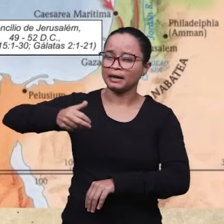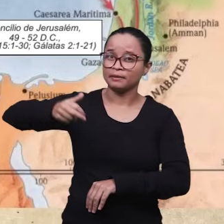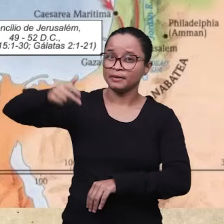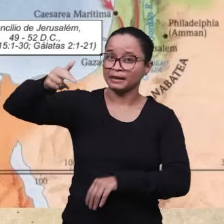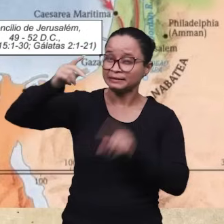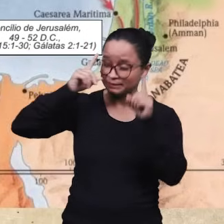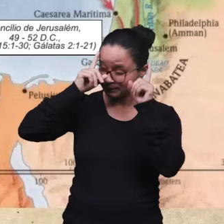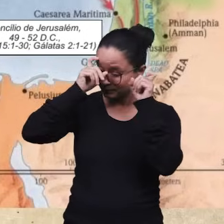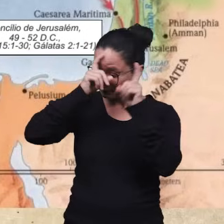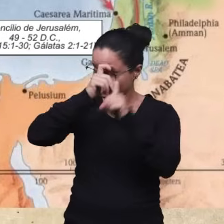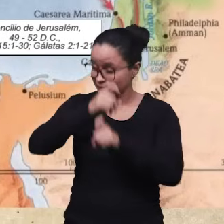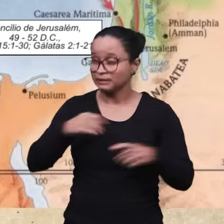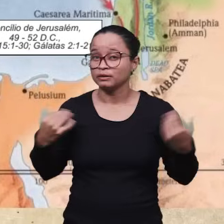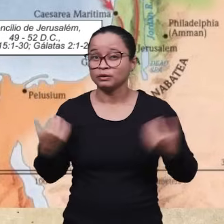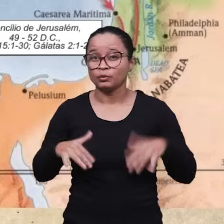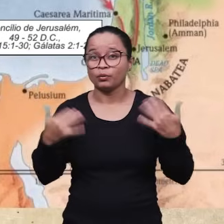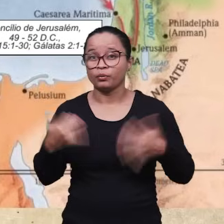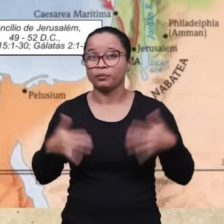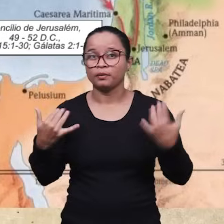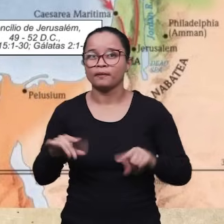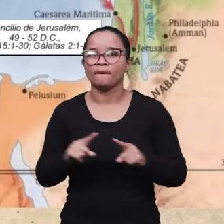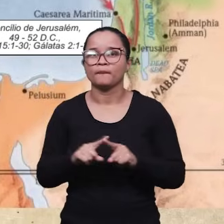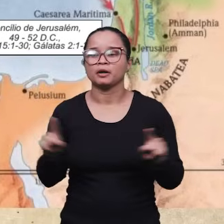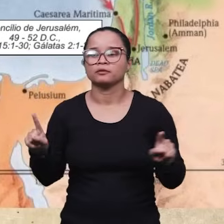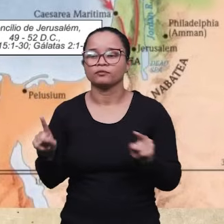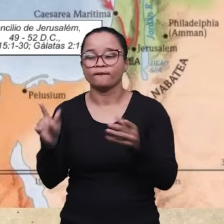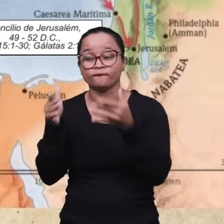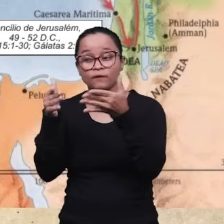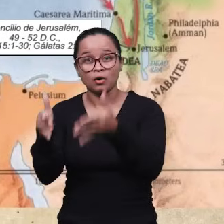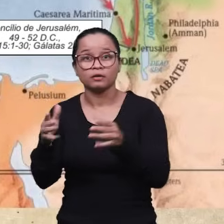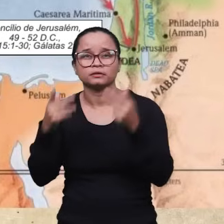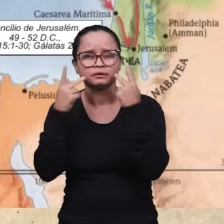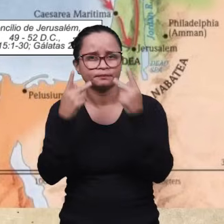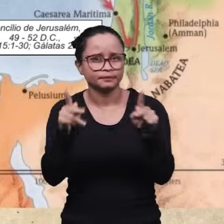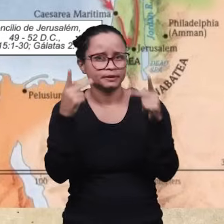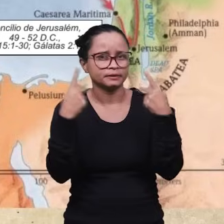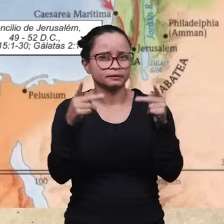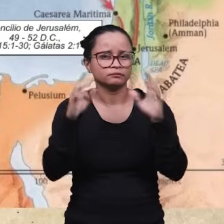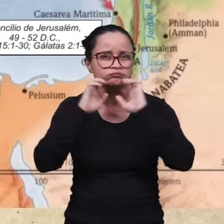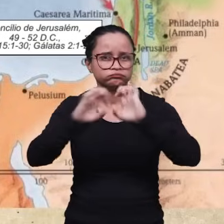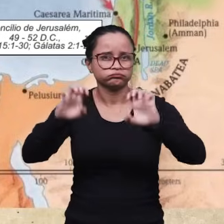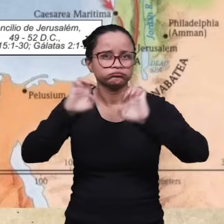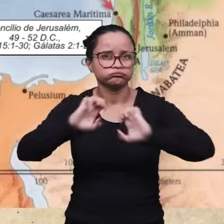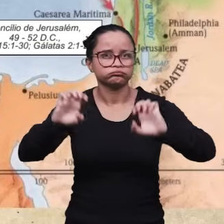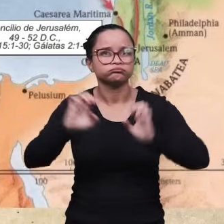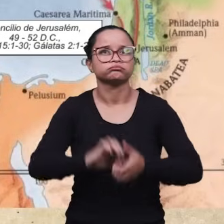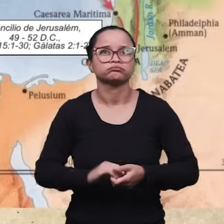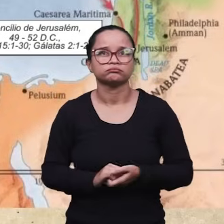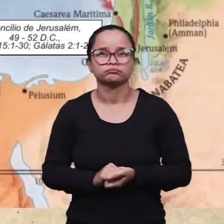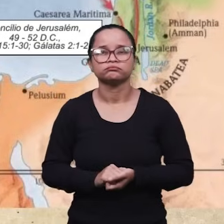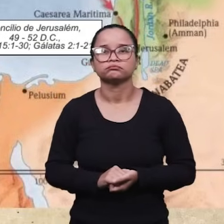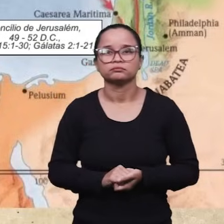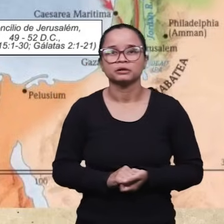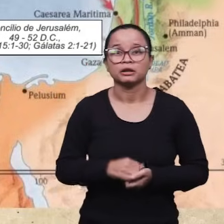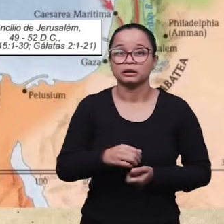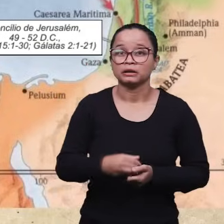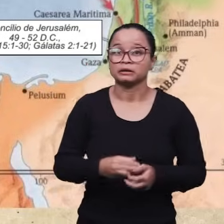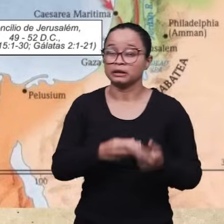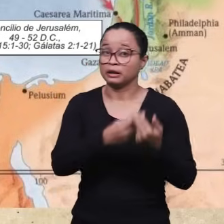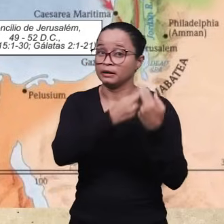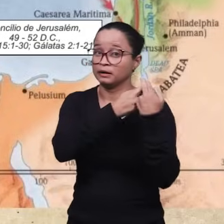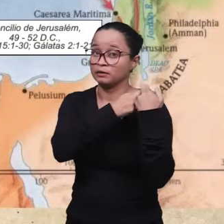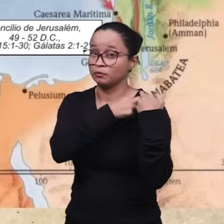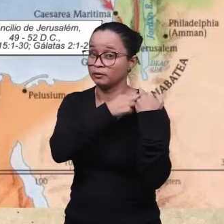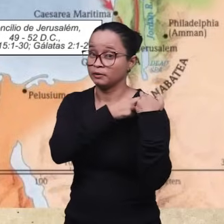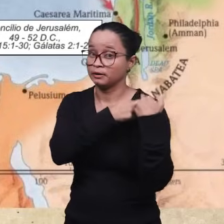a firme convicção da pregação ao Evangelho, da missão recebida